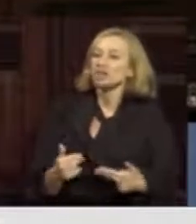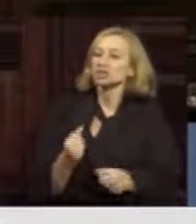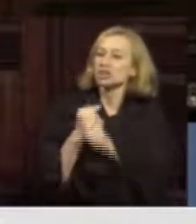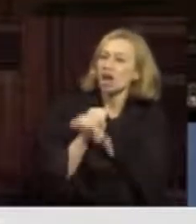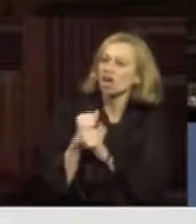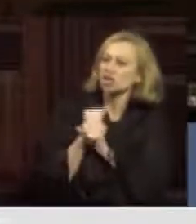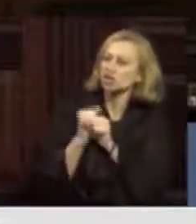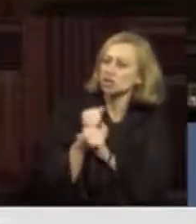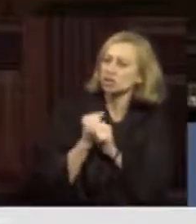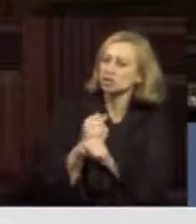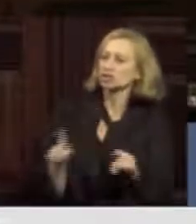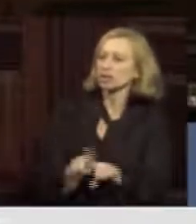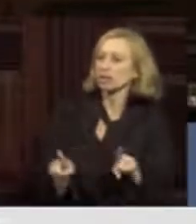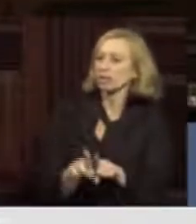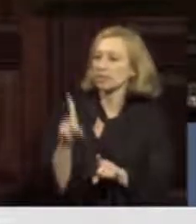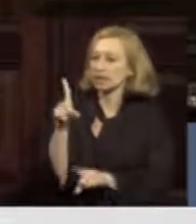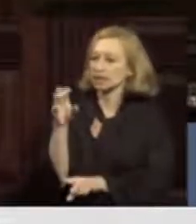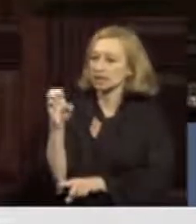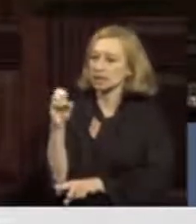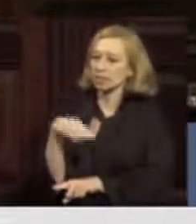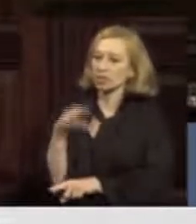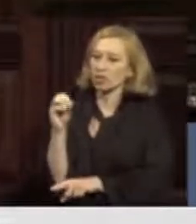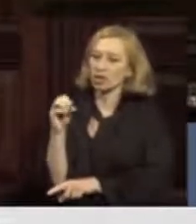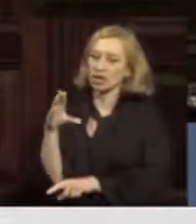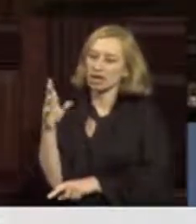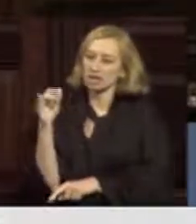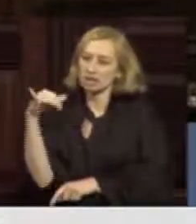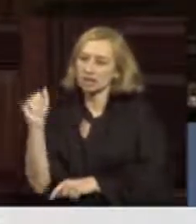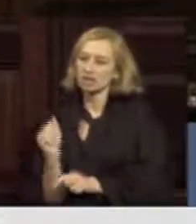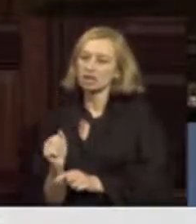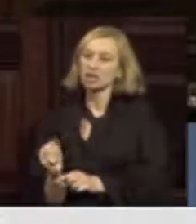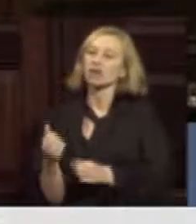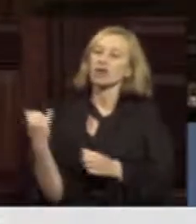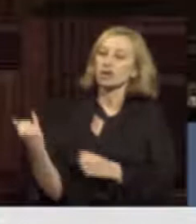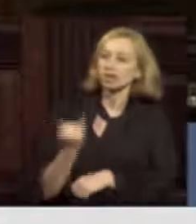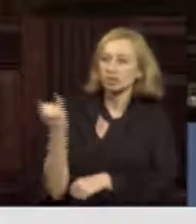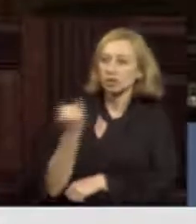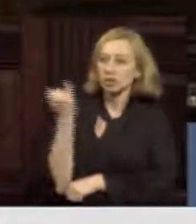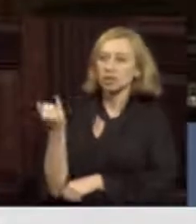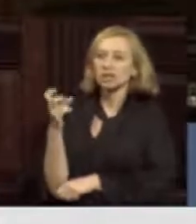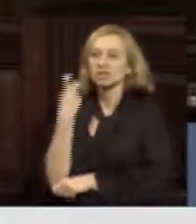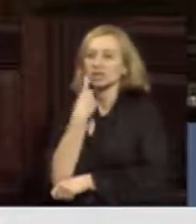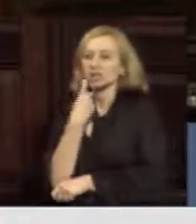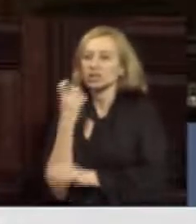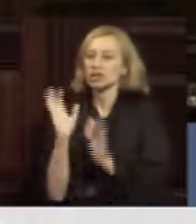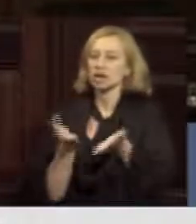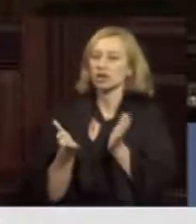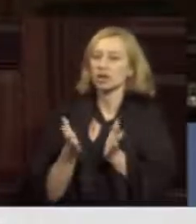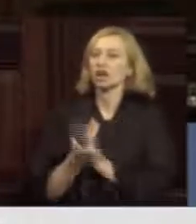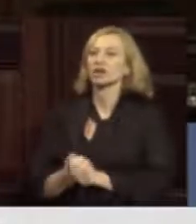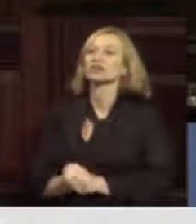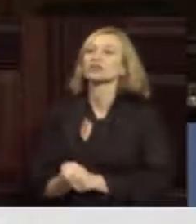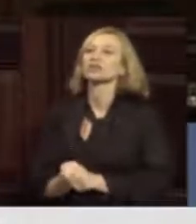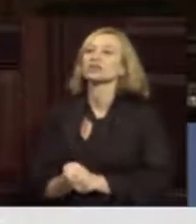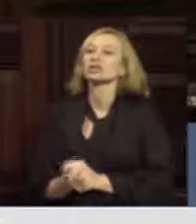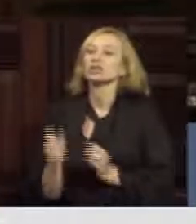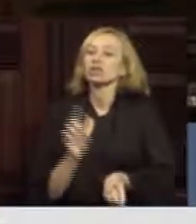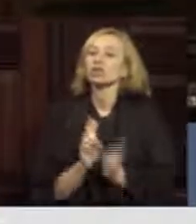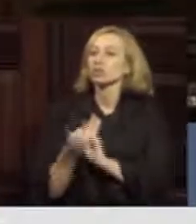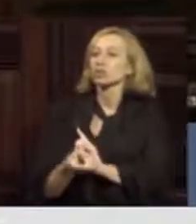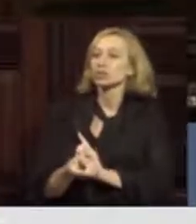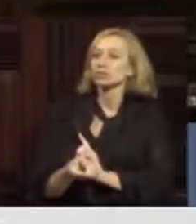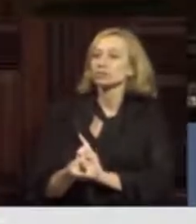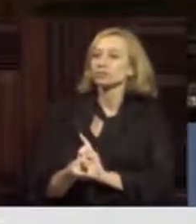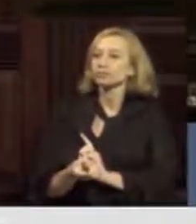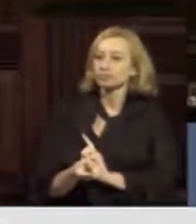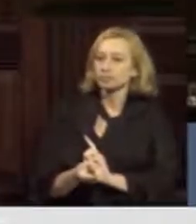também pela democracia brasileira. Então é necessário que nessa sexta-feira, durante o lançamento da frente contra as privatizações